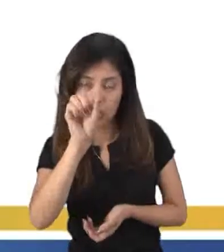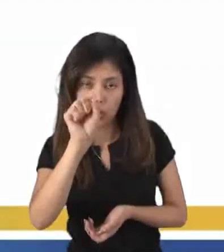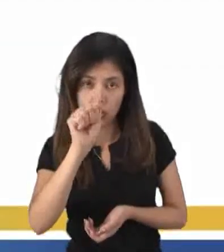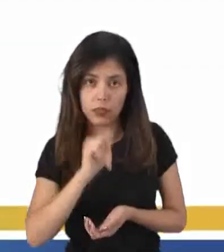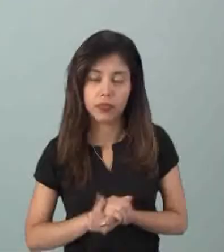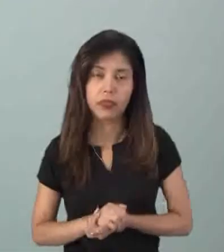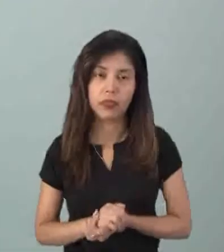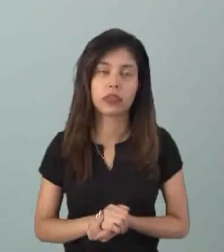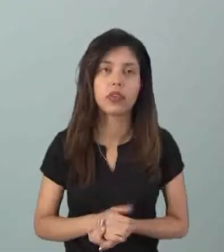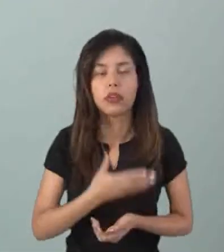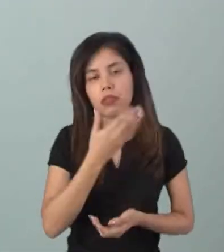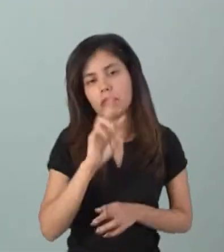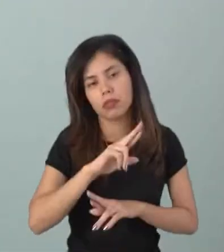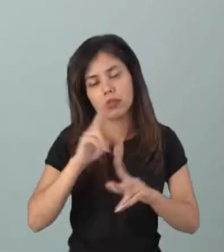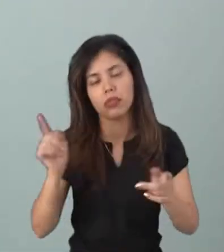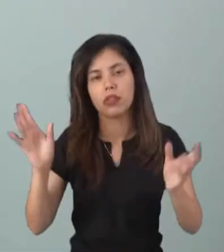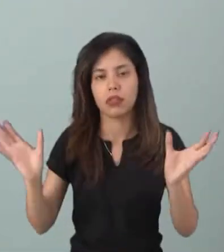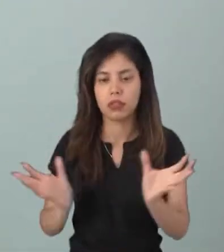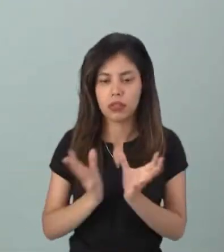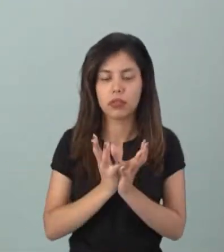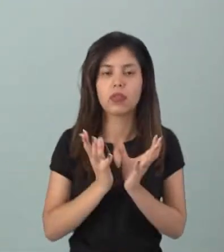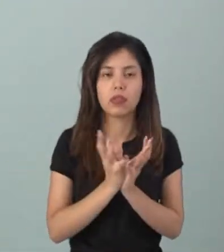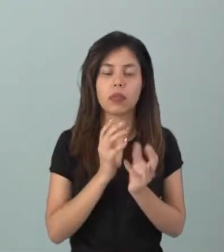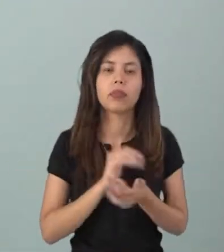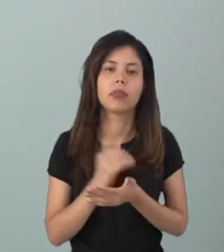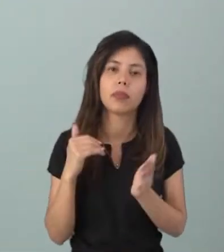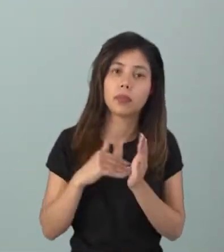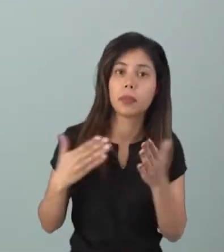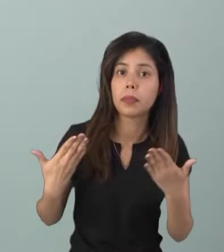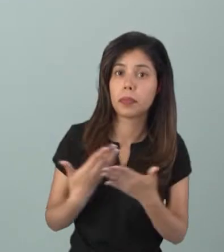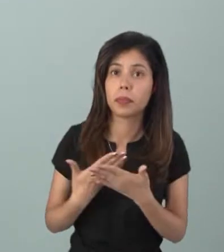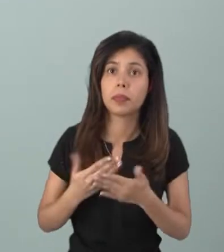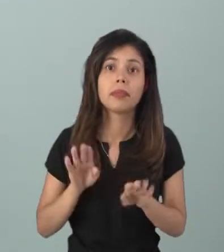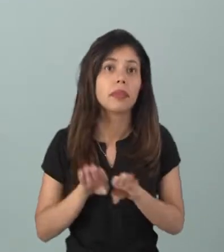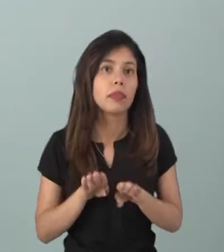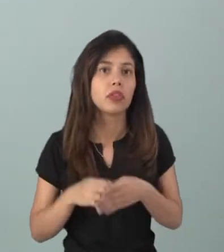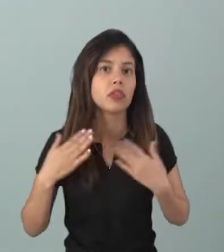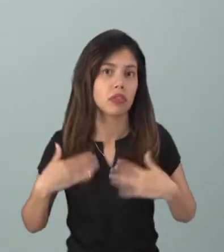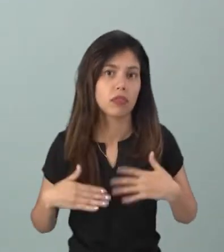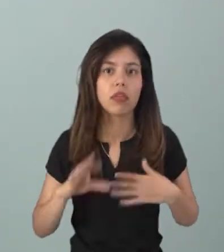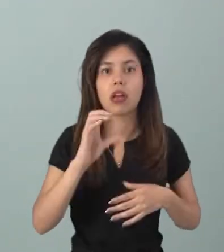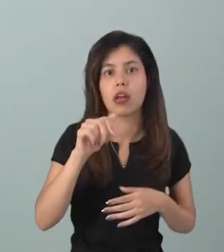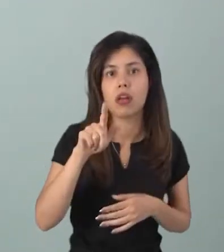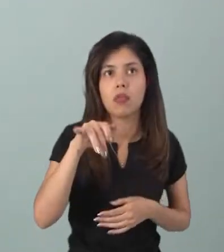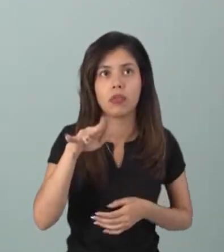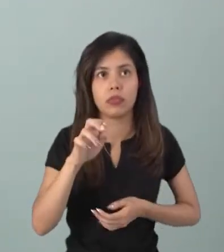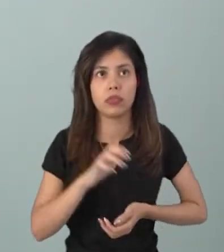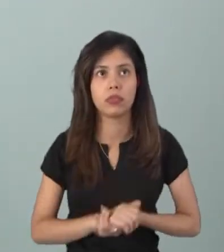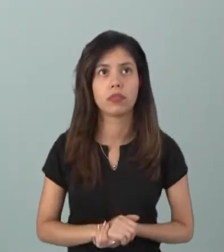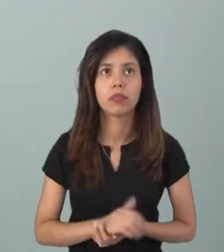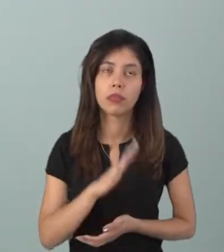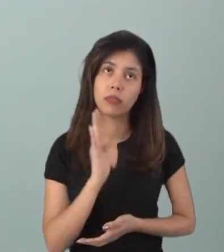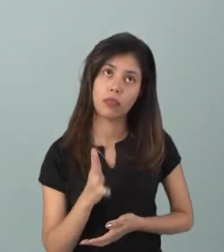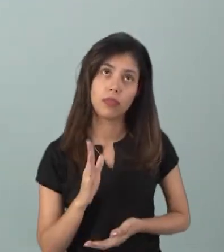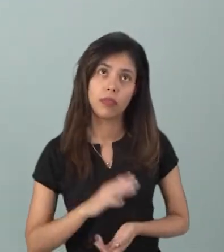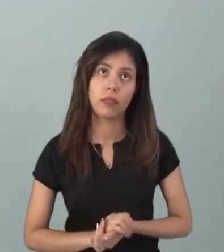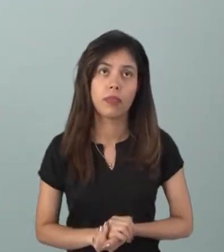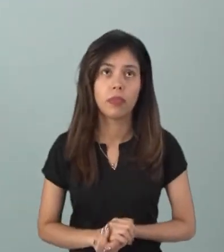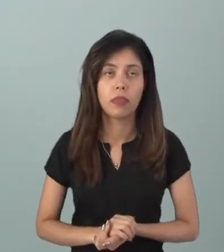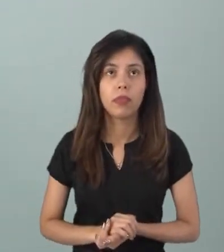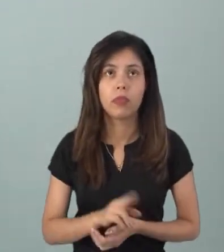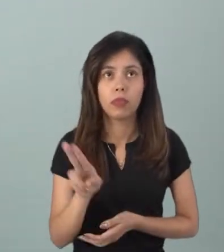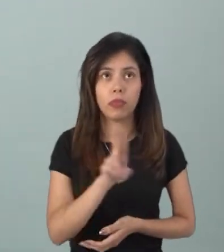vários tipos que se encaixam nesse grupo, e até mesmo alguns tipos de calmantes. Já quando a gente fala das